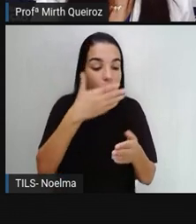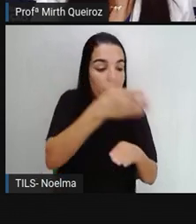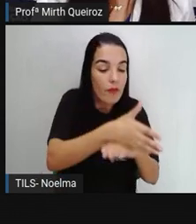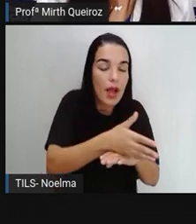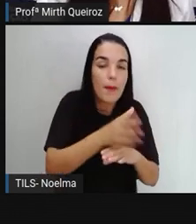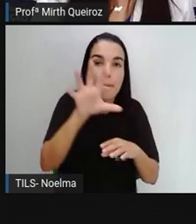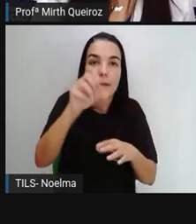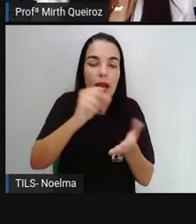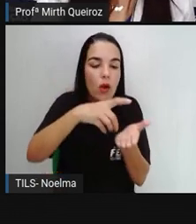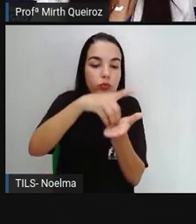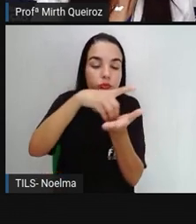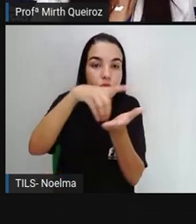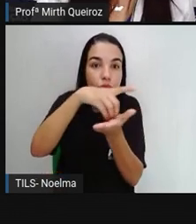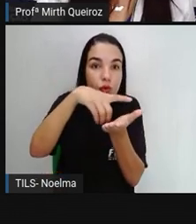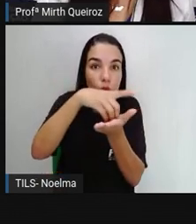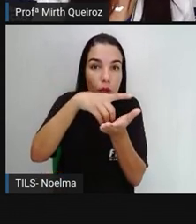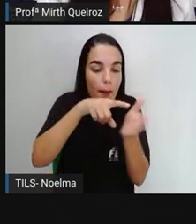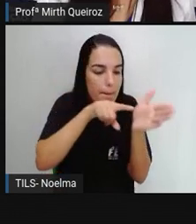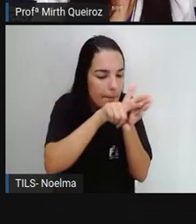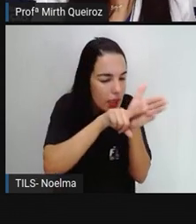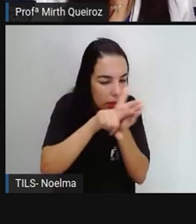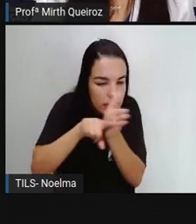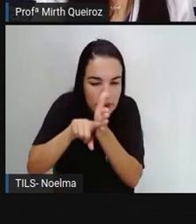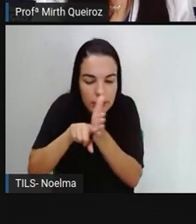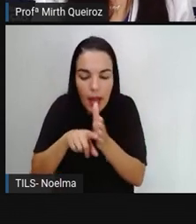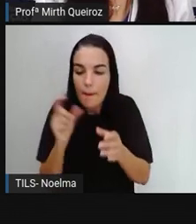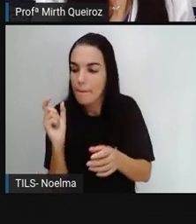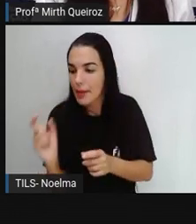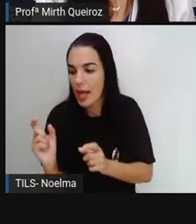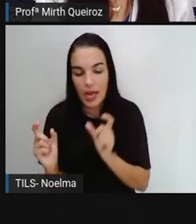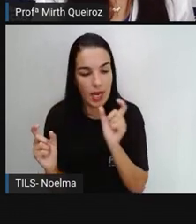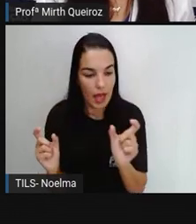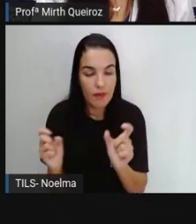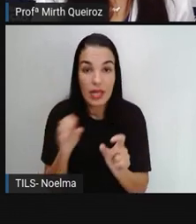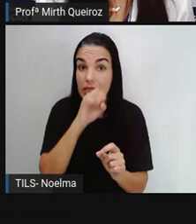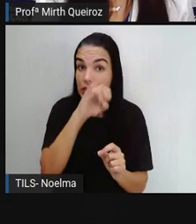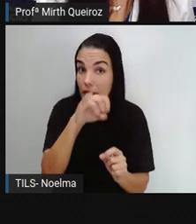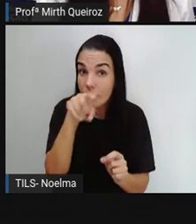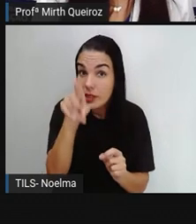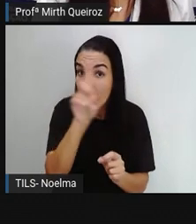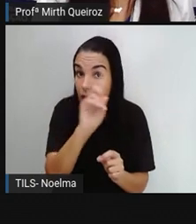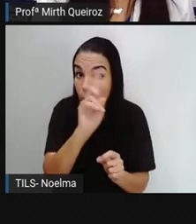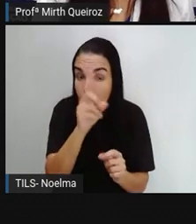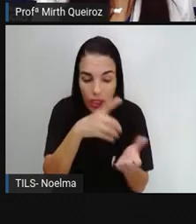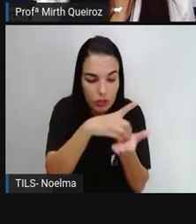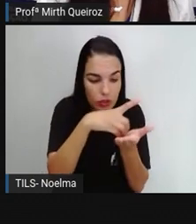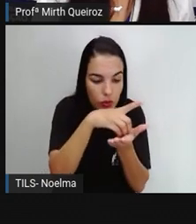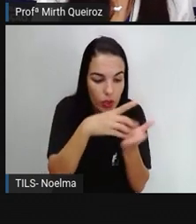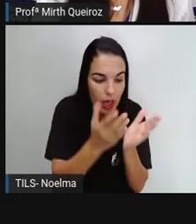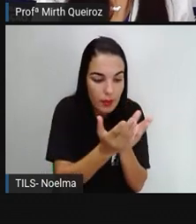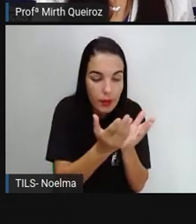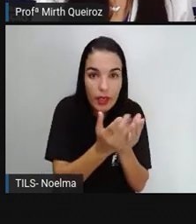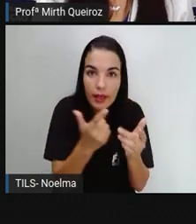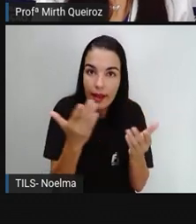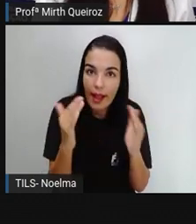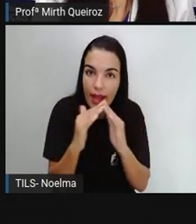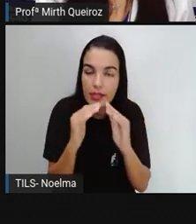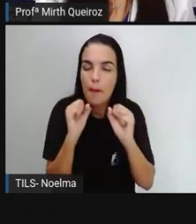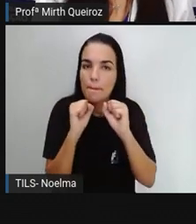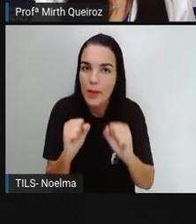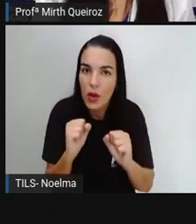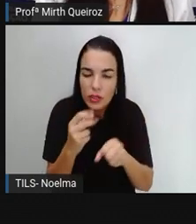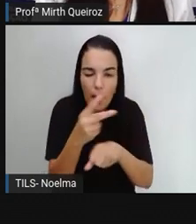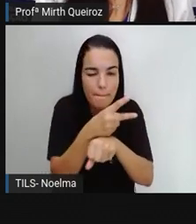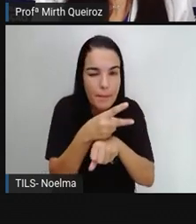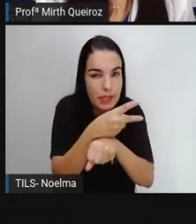usar o dicionário para pesquisar essas palavras. Caso vocês não tenham esse dicionário, não tem problema. Vocês podem pesquisar